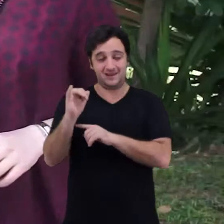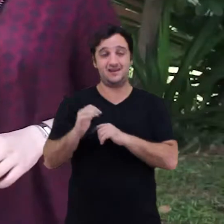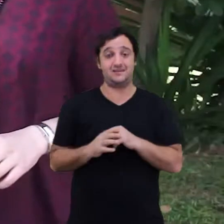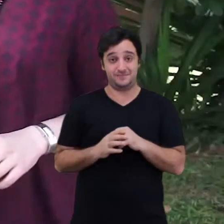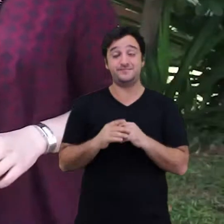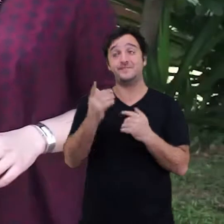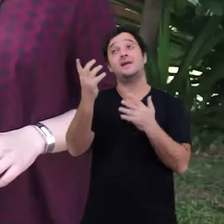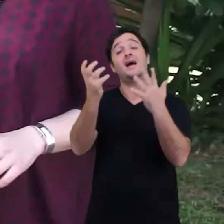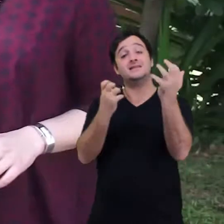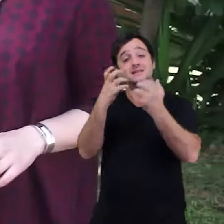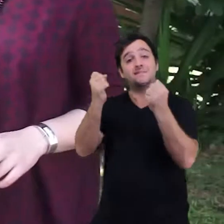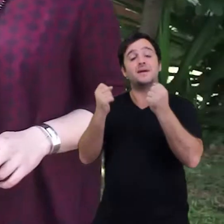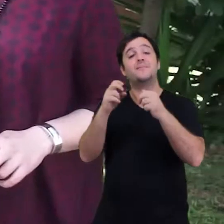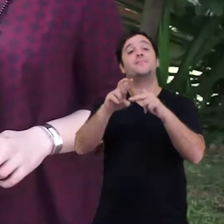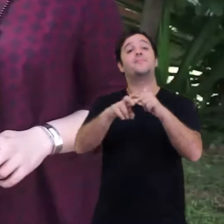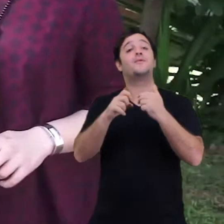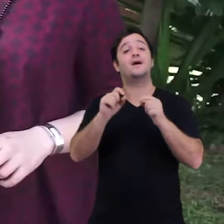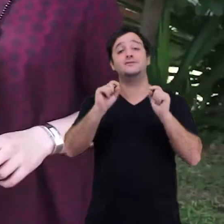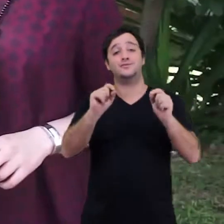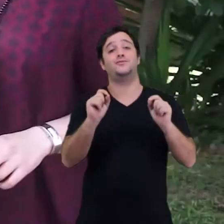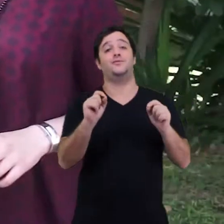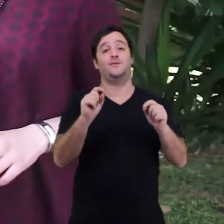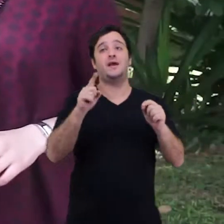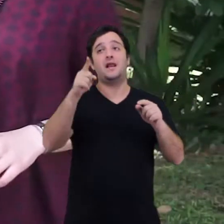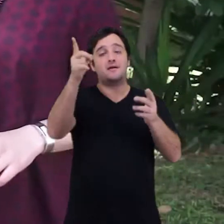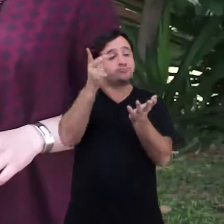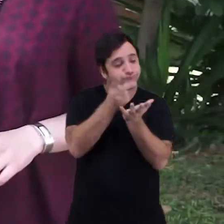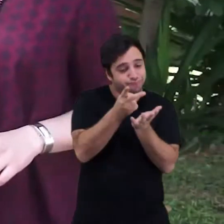de vulnerabilidade, de violação, para poder